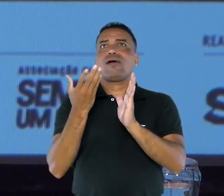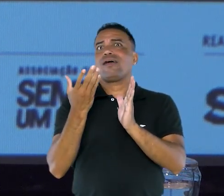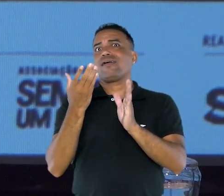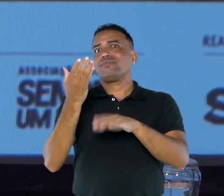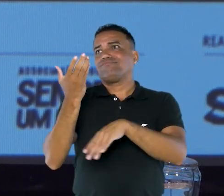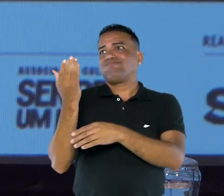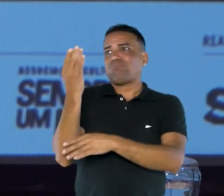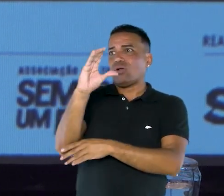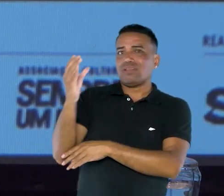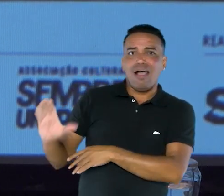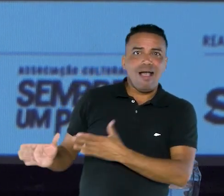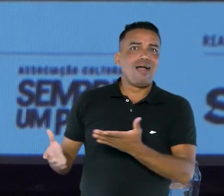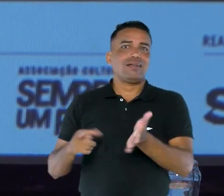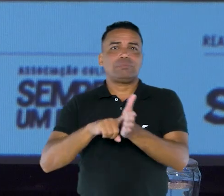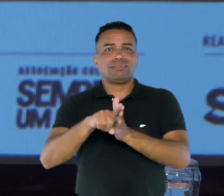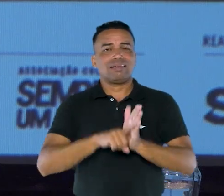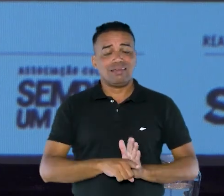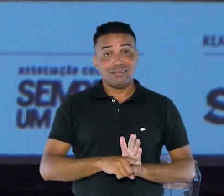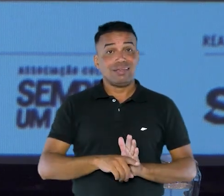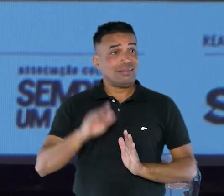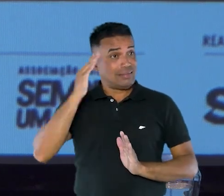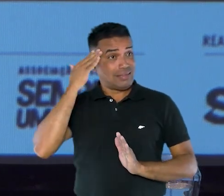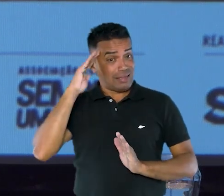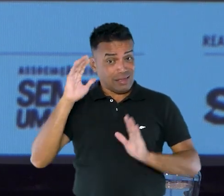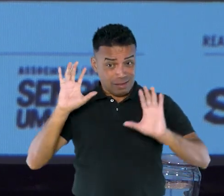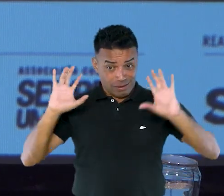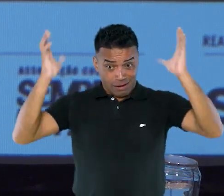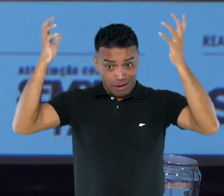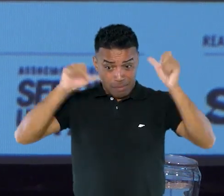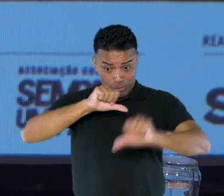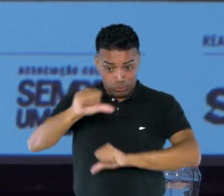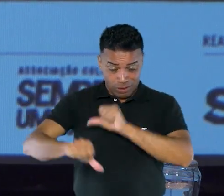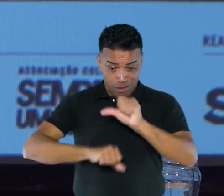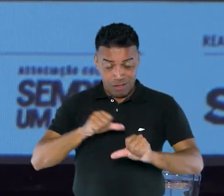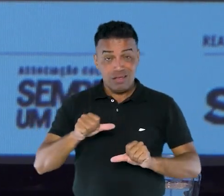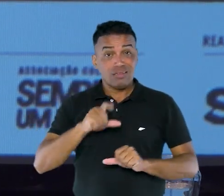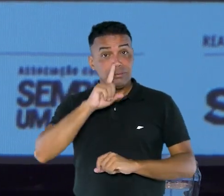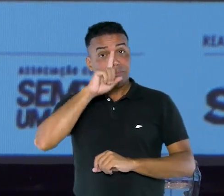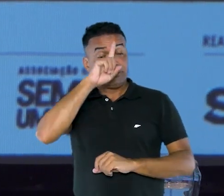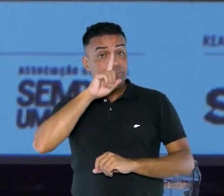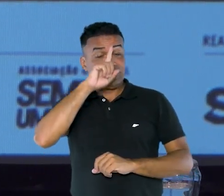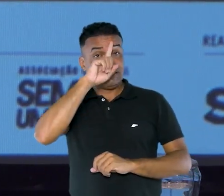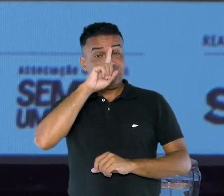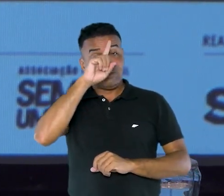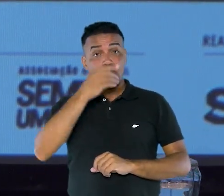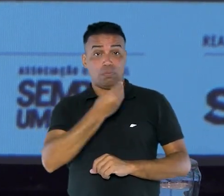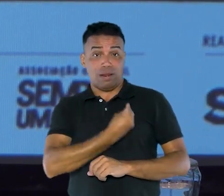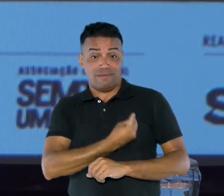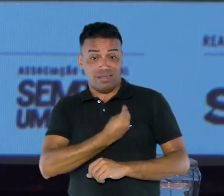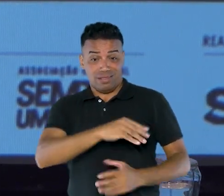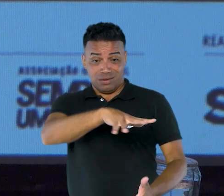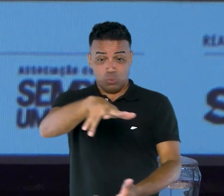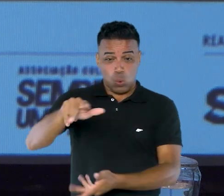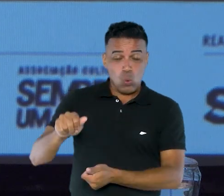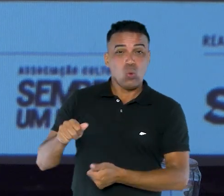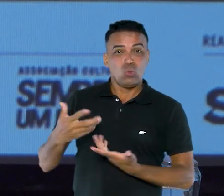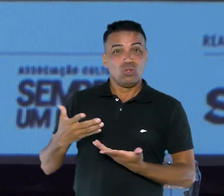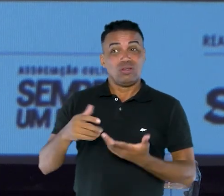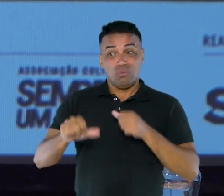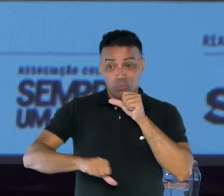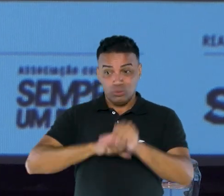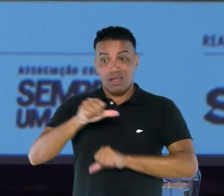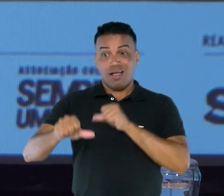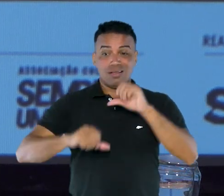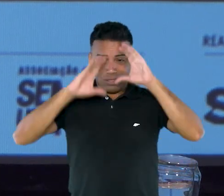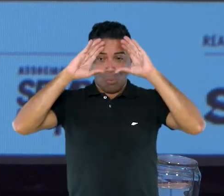que entender essas mudanças climáticas, o risco que isso traz e como isso precisa fazer com que a gente tenha